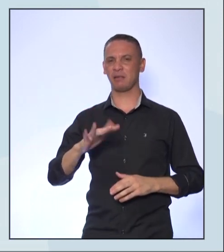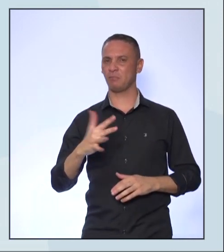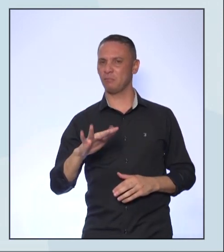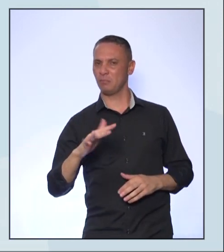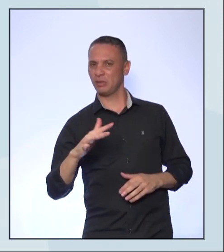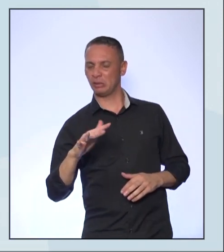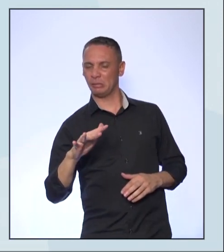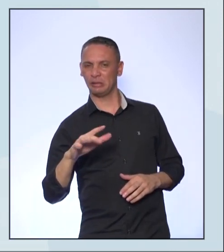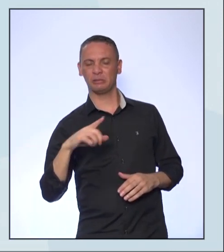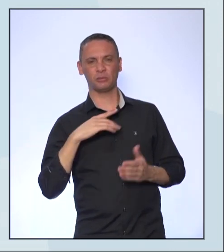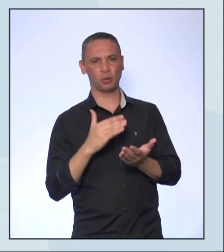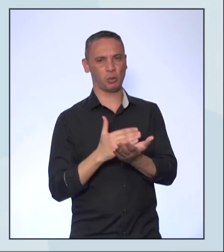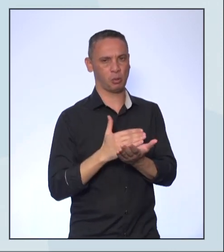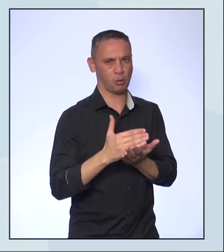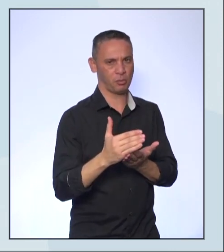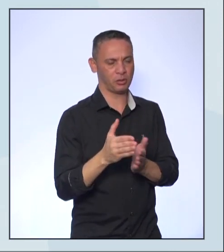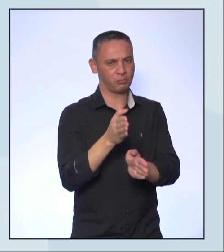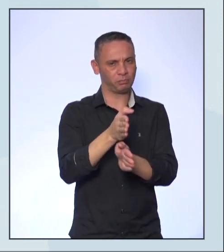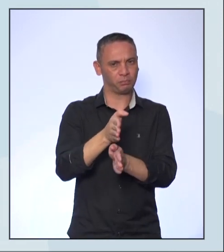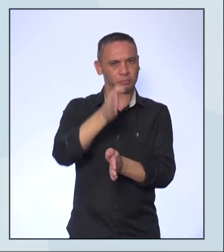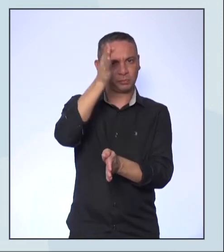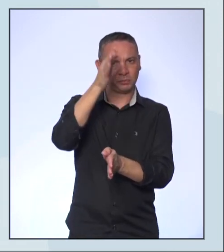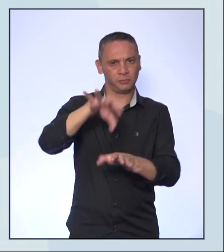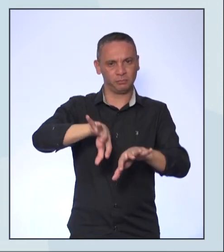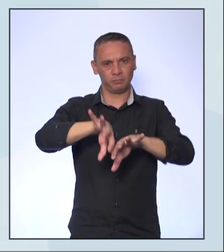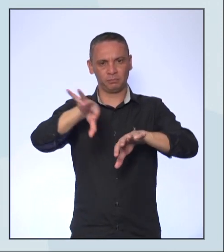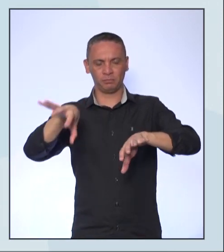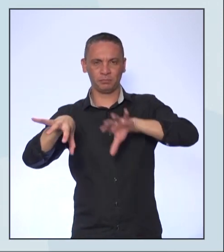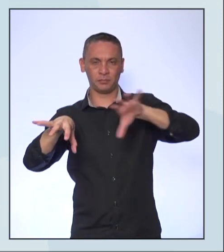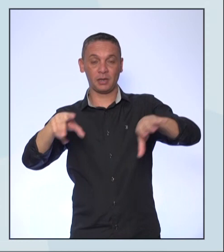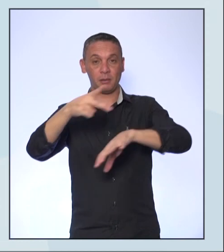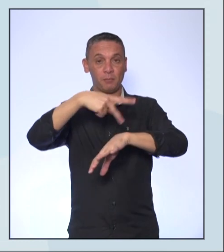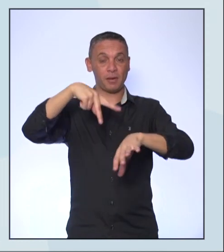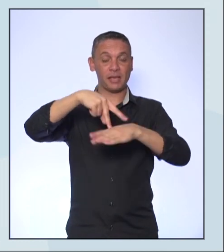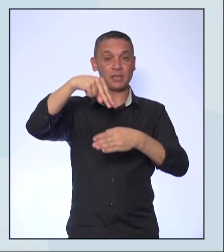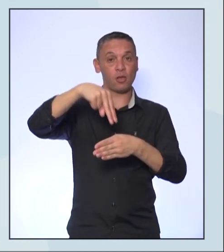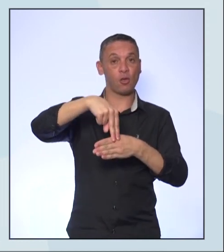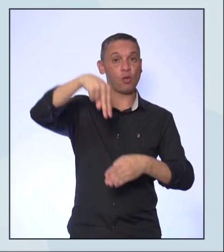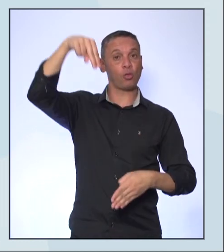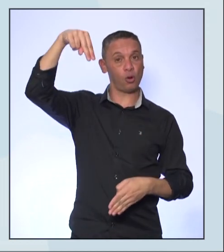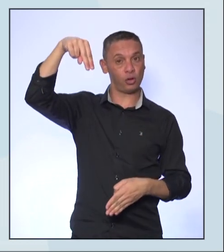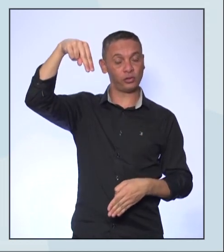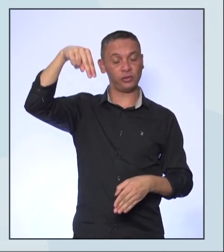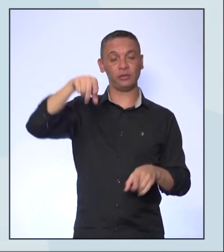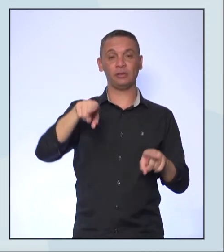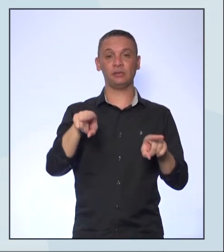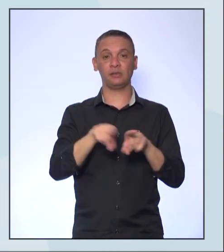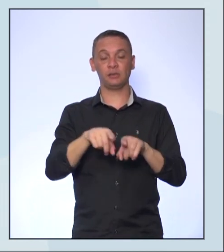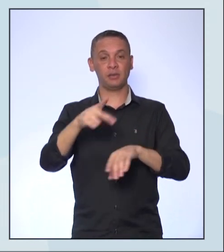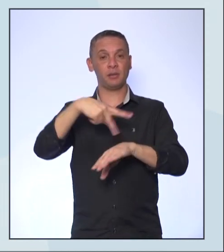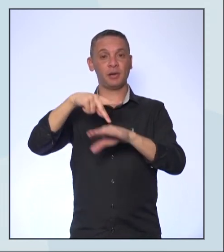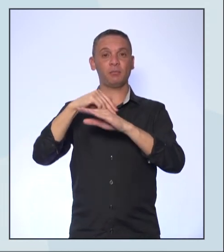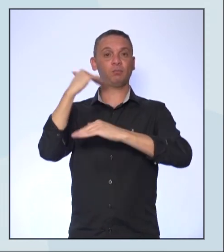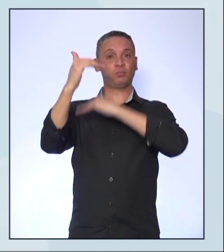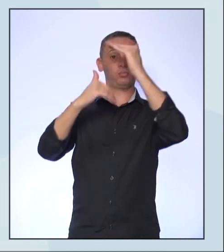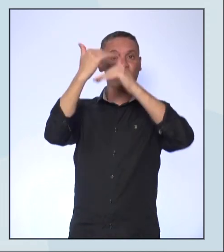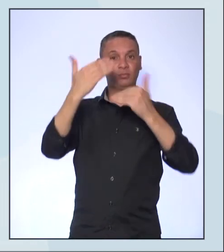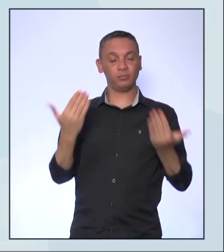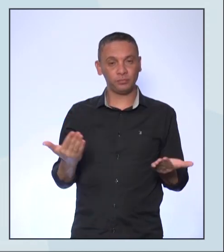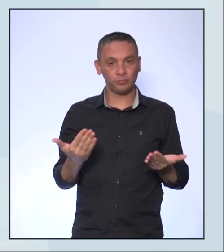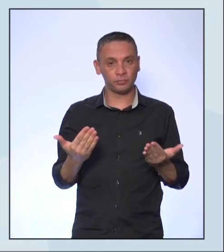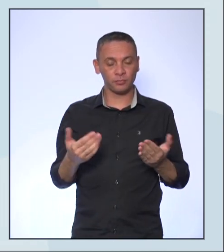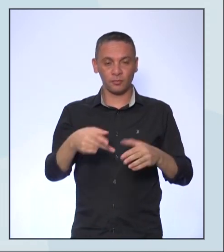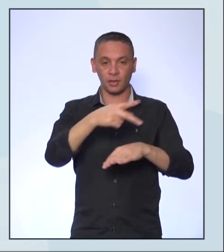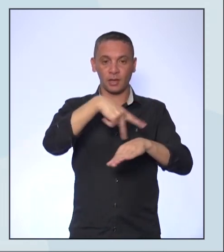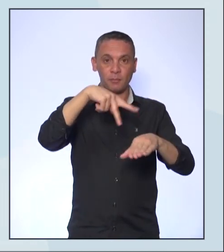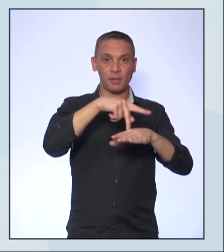da década de 70 já haviam feito essa separação dos países do norte como sendo países desenvolvidos, né, e